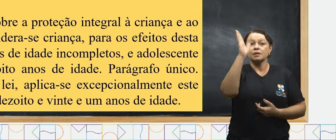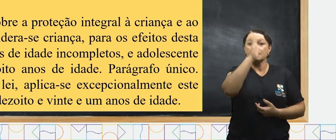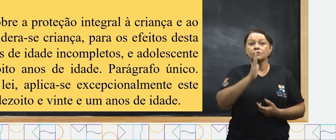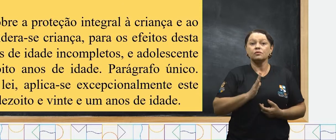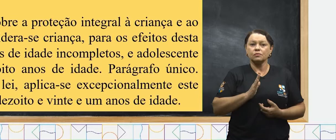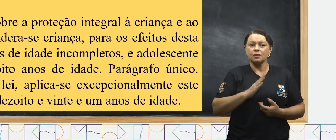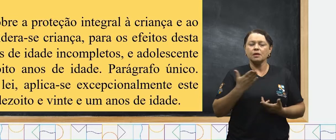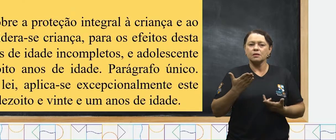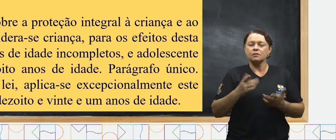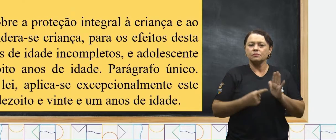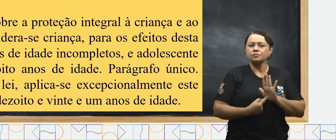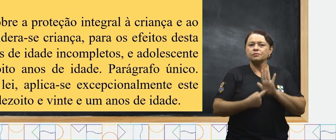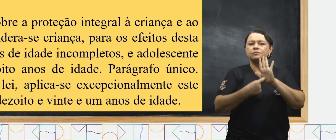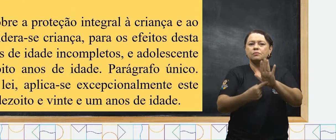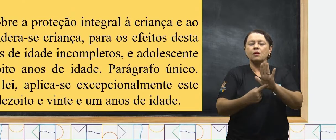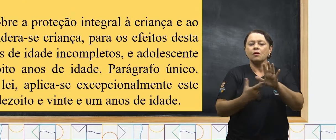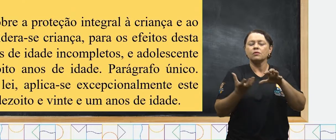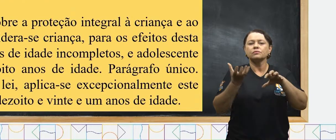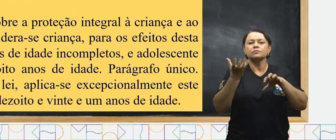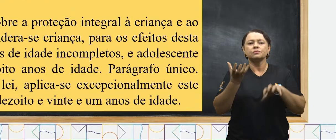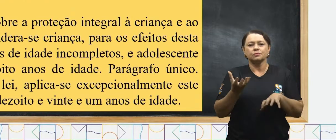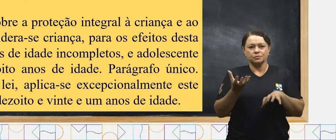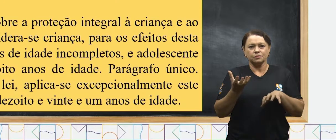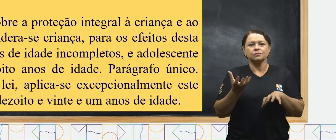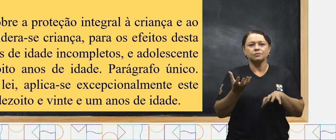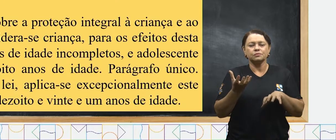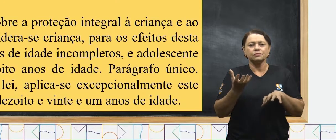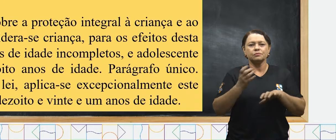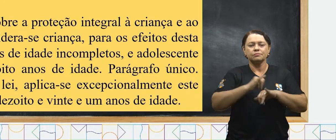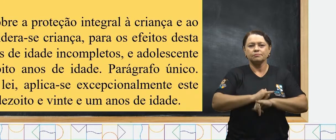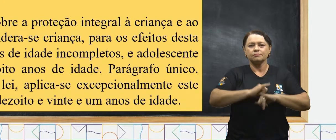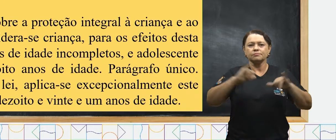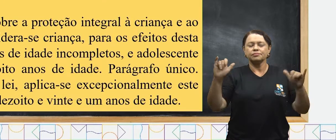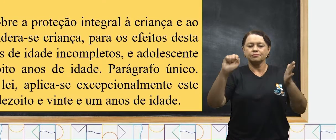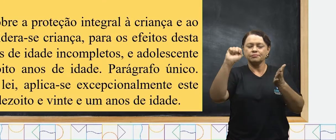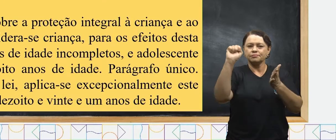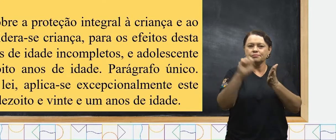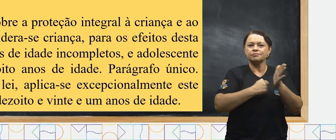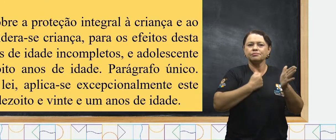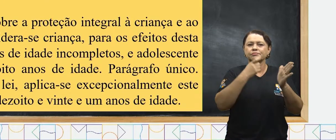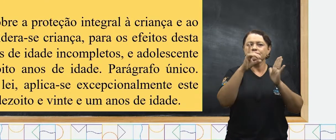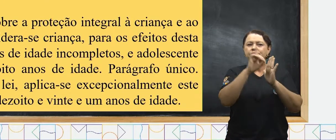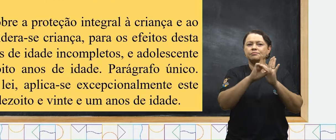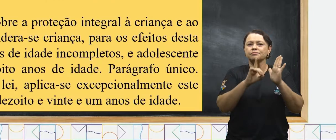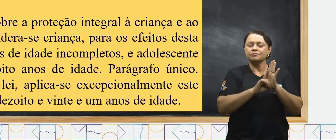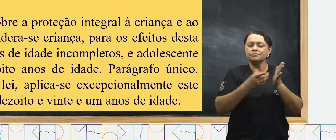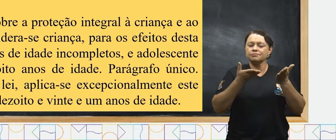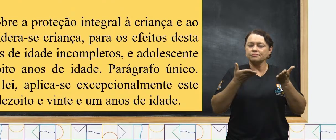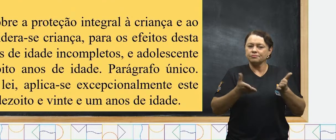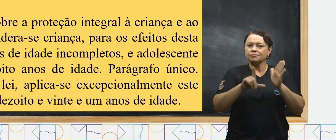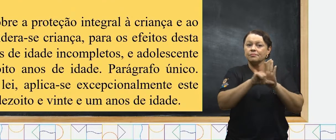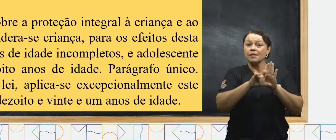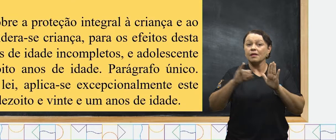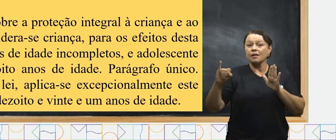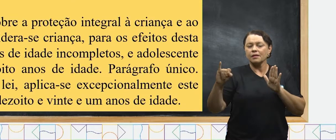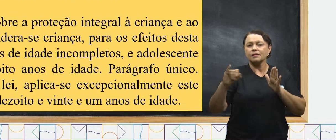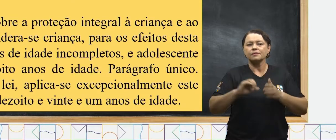Faço saber que o Congresso Nacional decreta e eu sanciono a seguinte